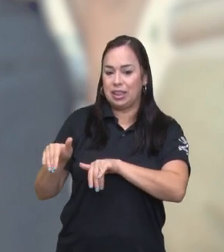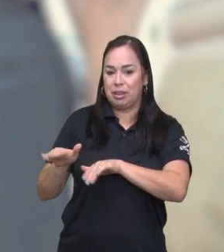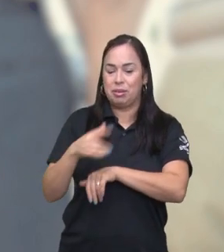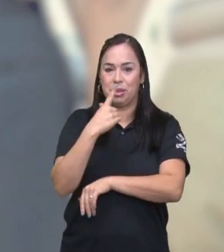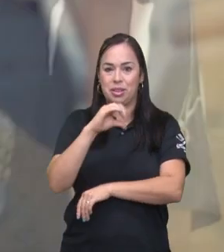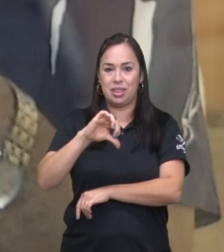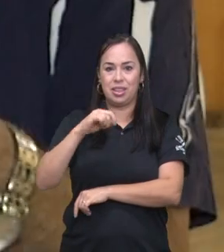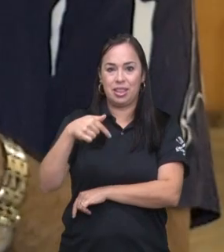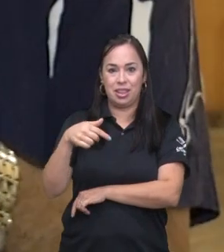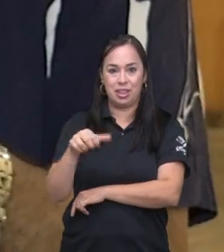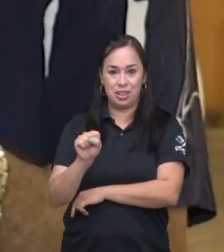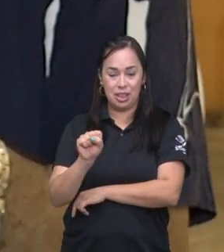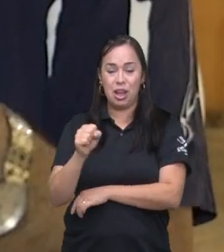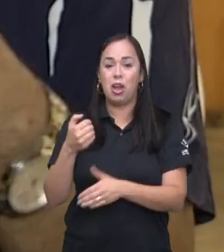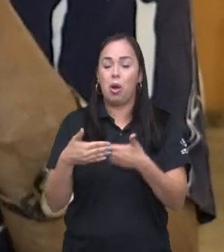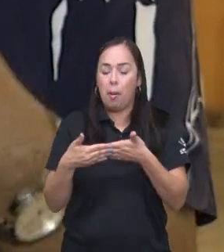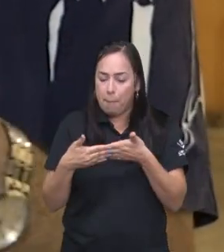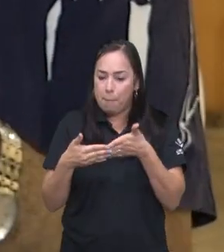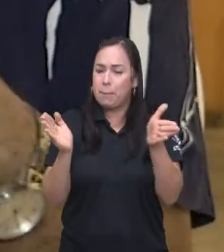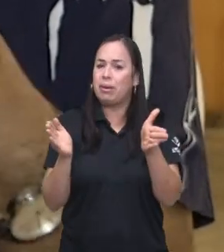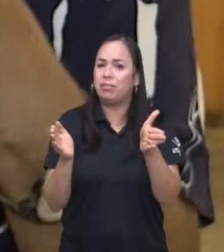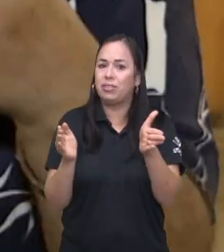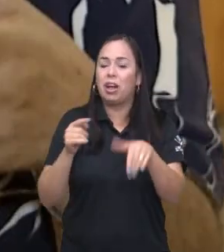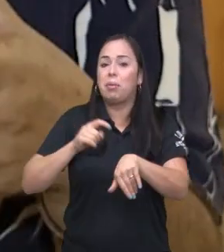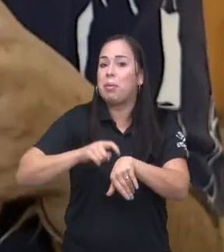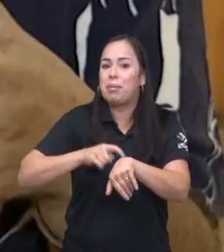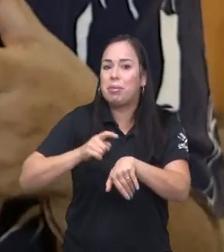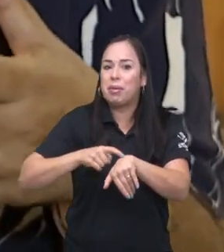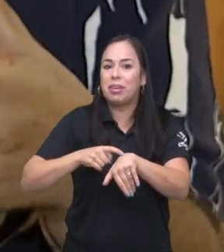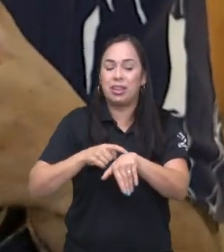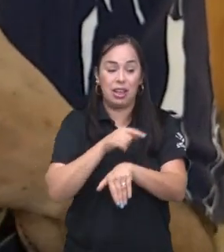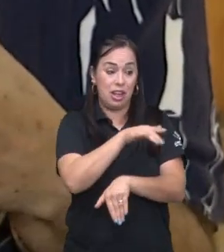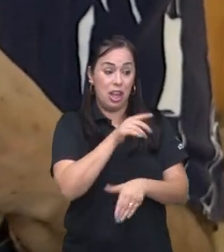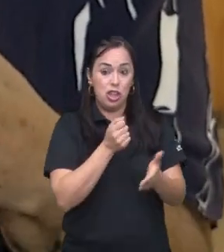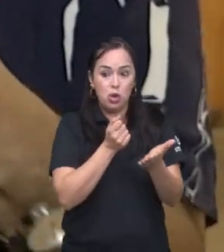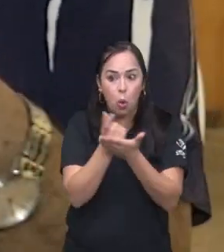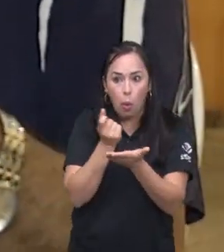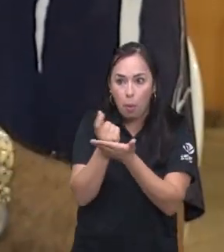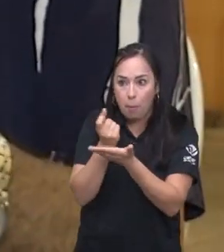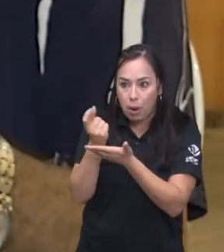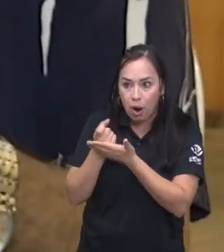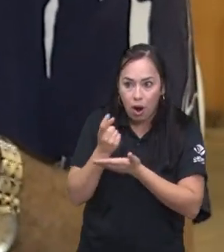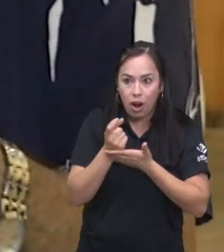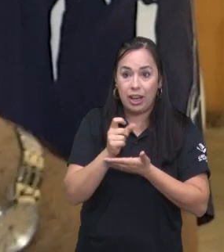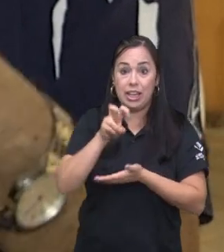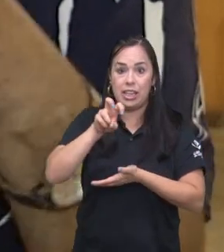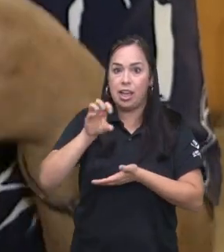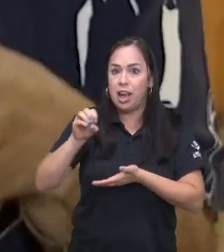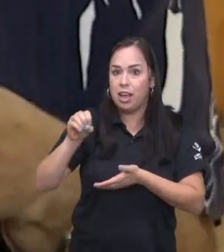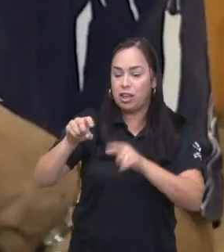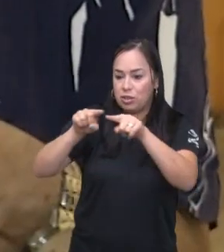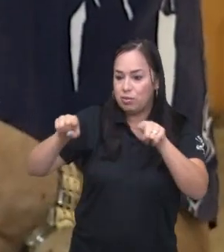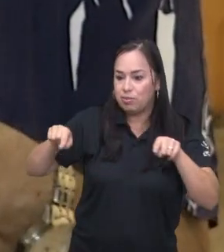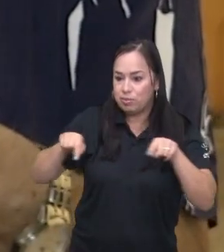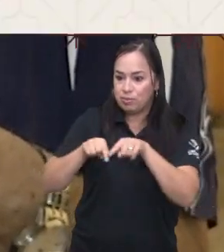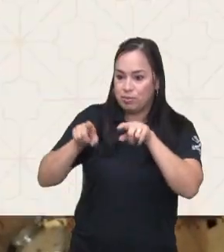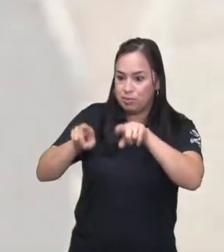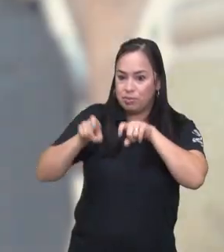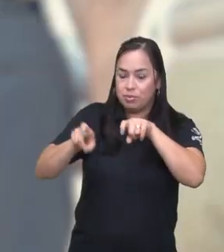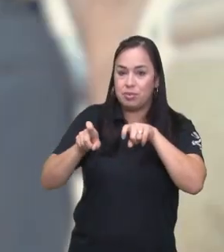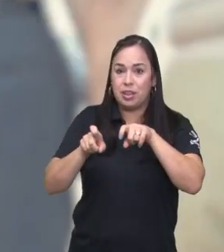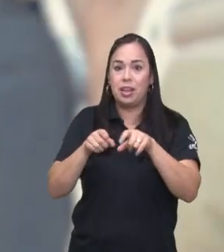então aquela inauguração, aquele momento onde aqueles compradores dos primeiros 500 lotes estiveram aqui